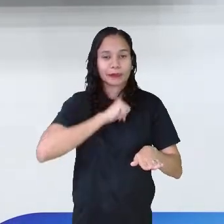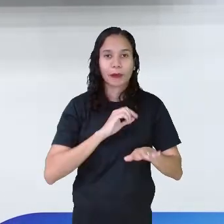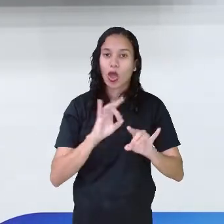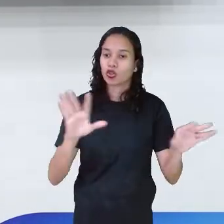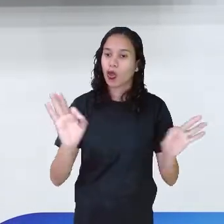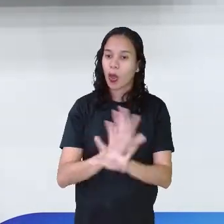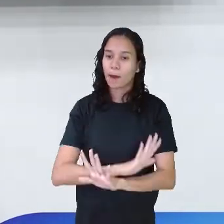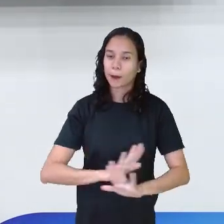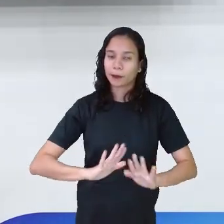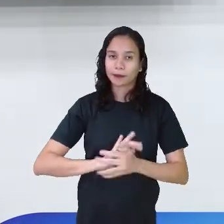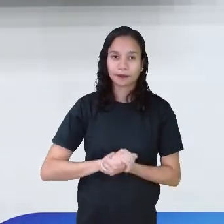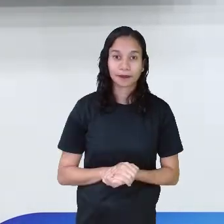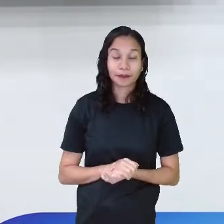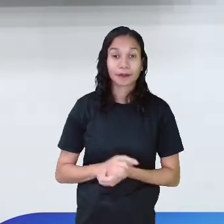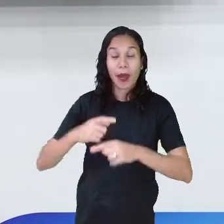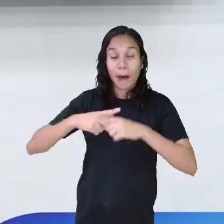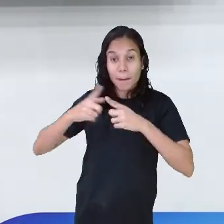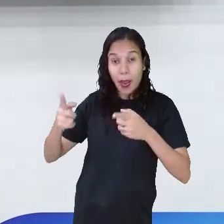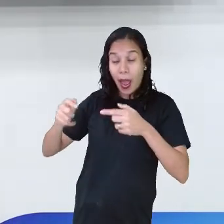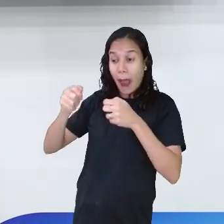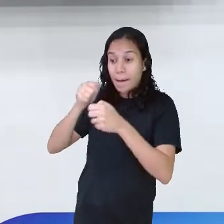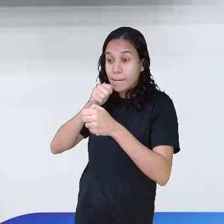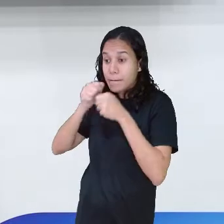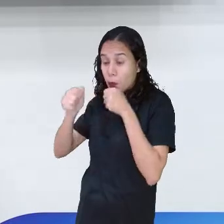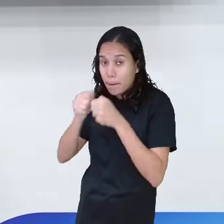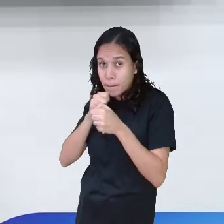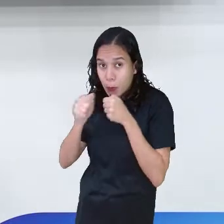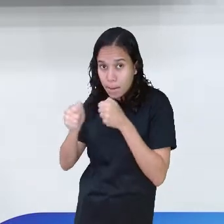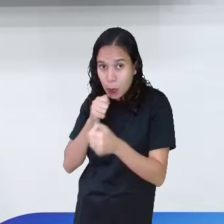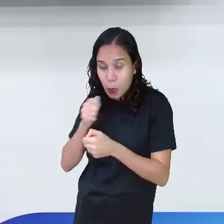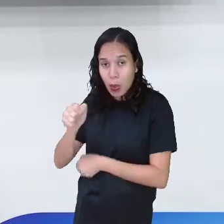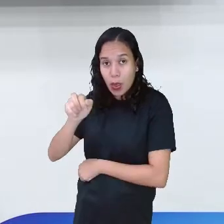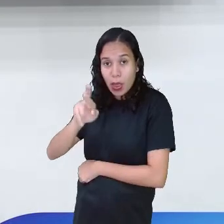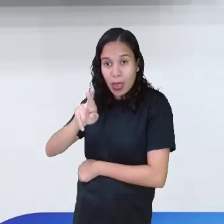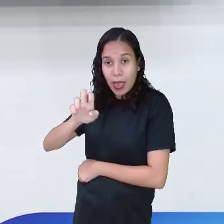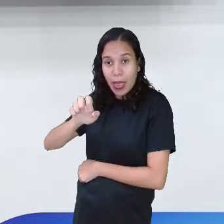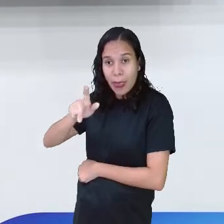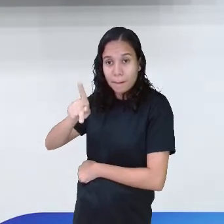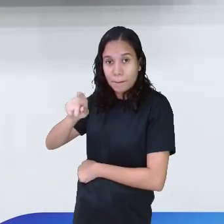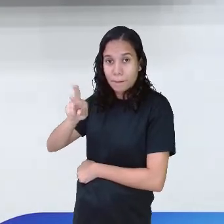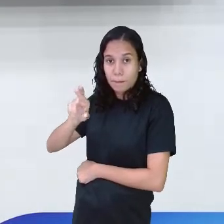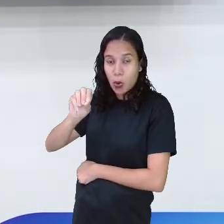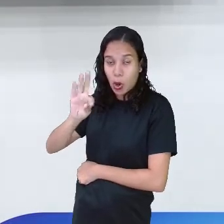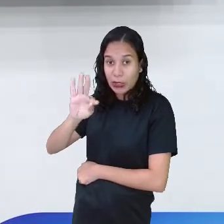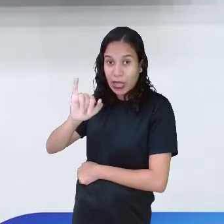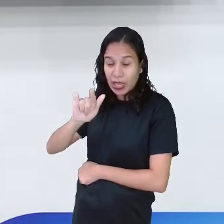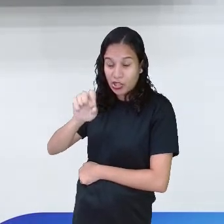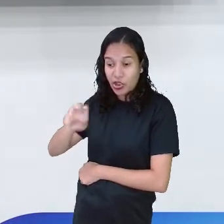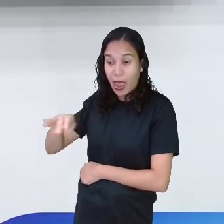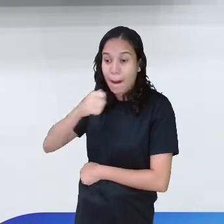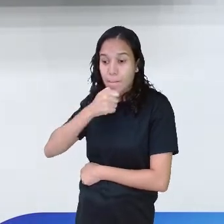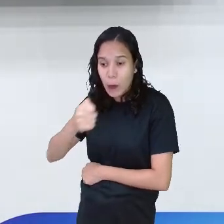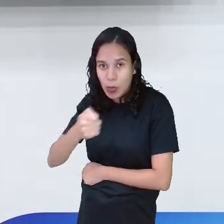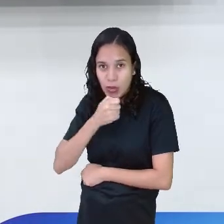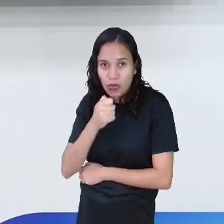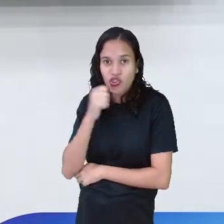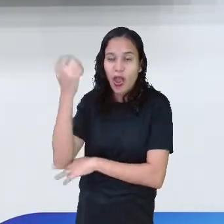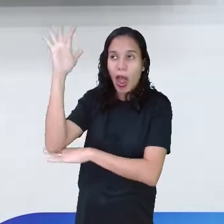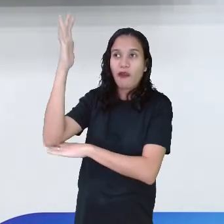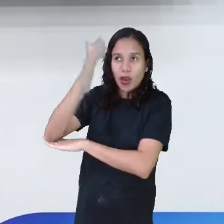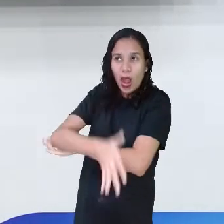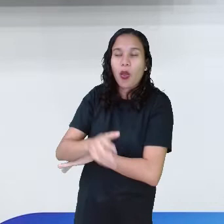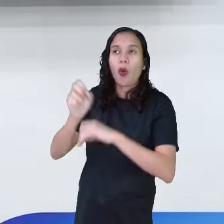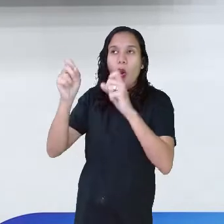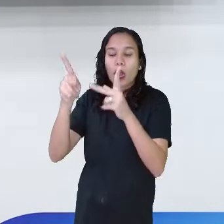Acabou a notícia. A reportagem, ela vai pegar esse fato que foi a árvore cair, e vai investigar o porquê